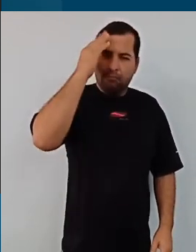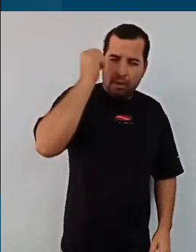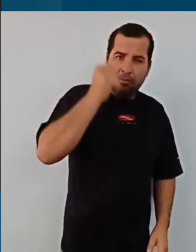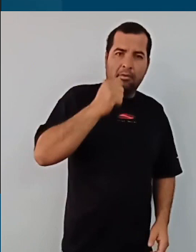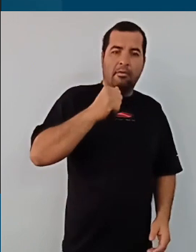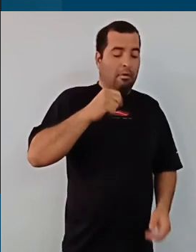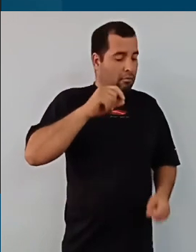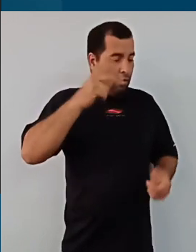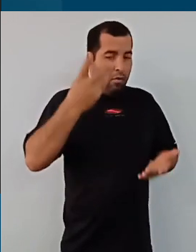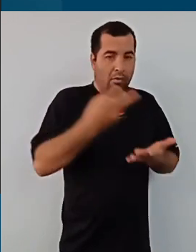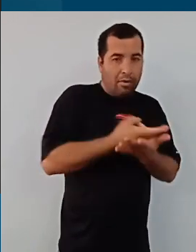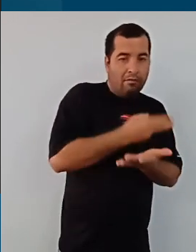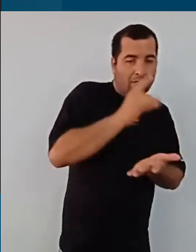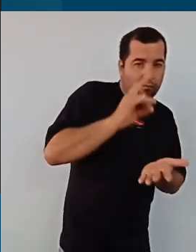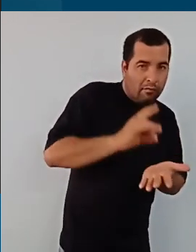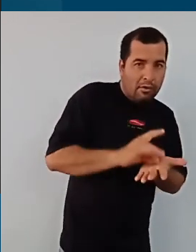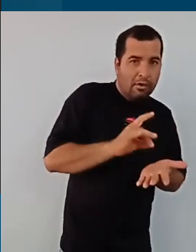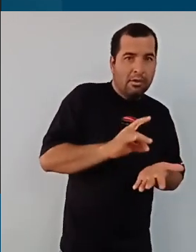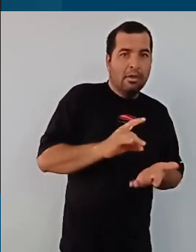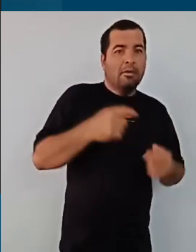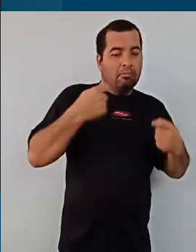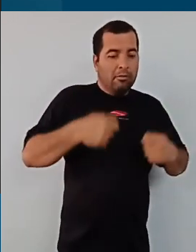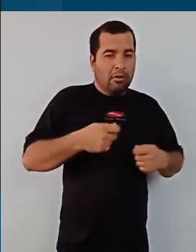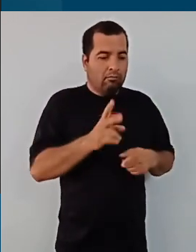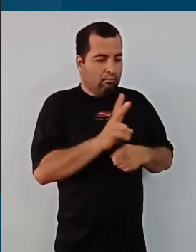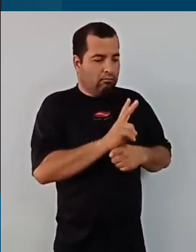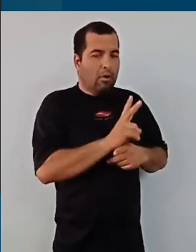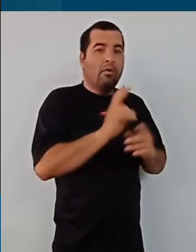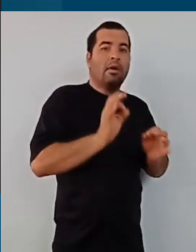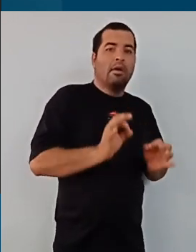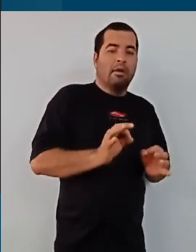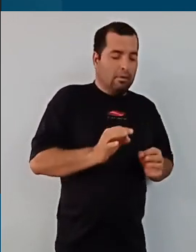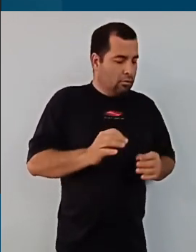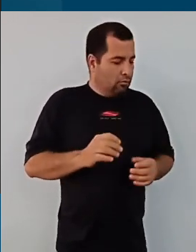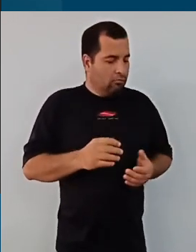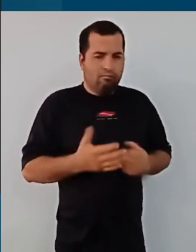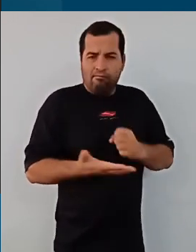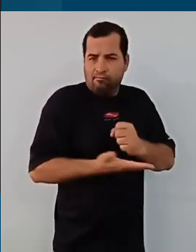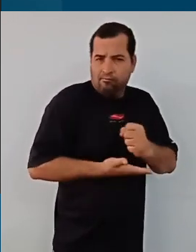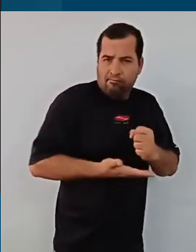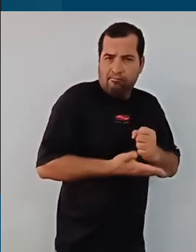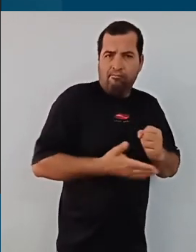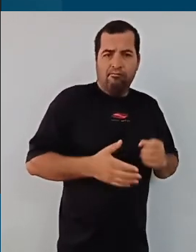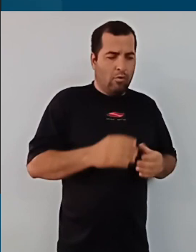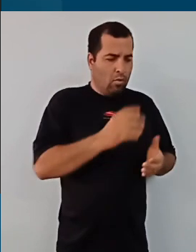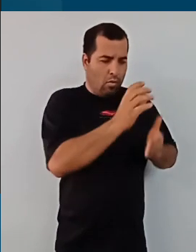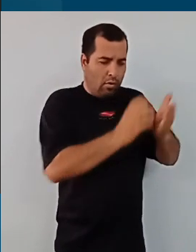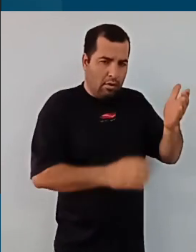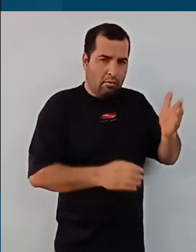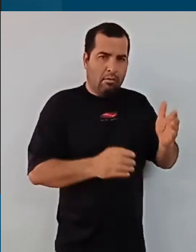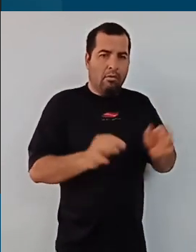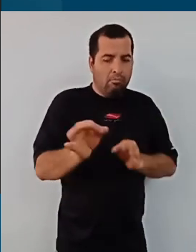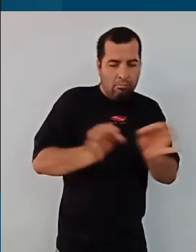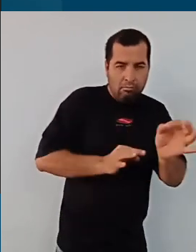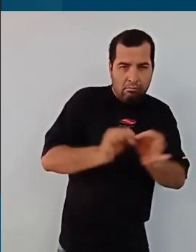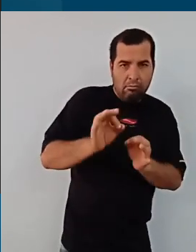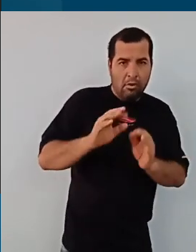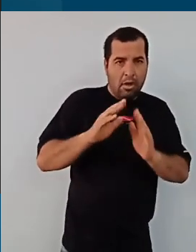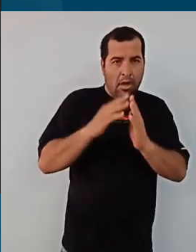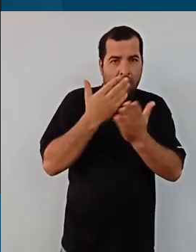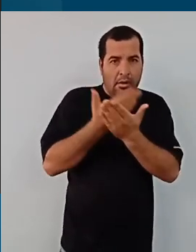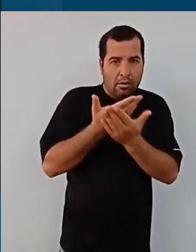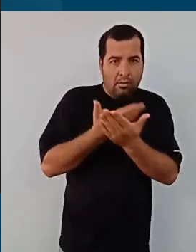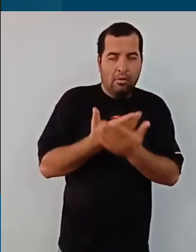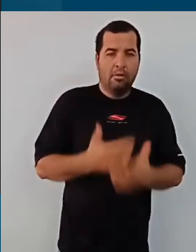cuidar da estrutura curricular que organiza a escola, incluindo